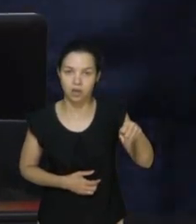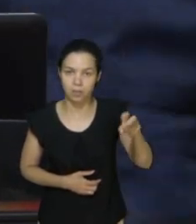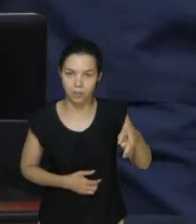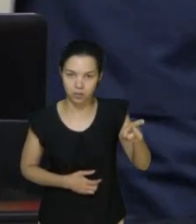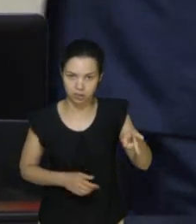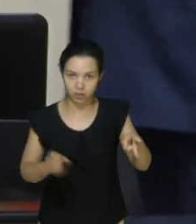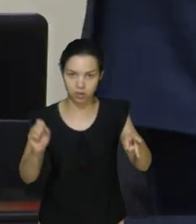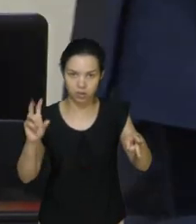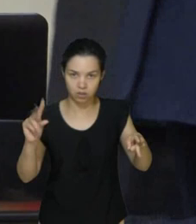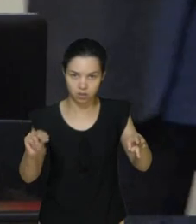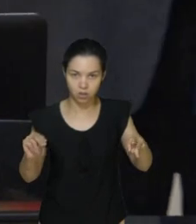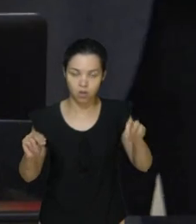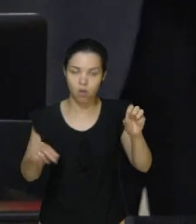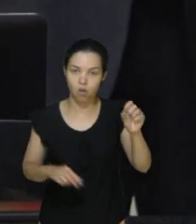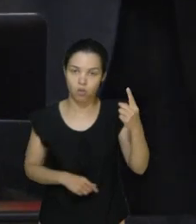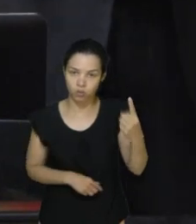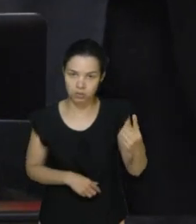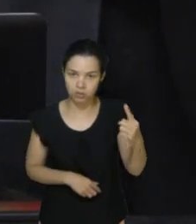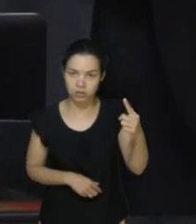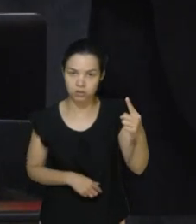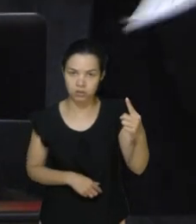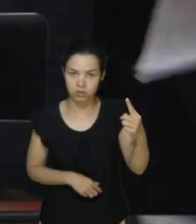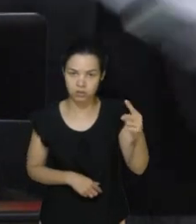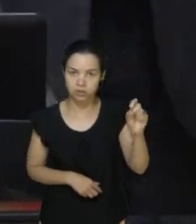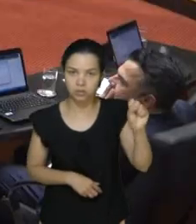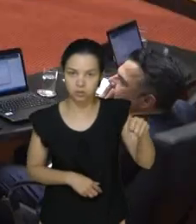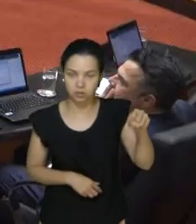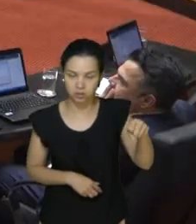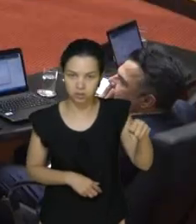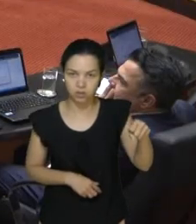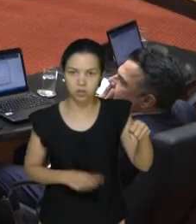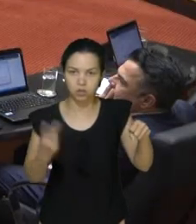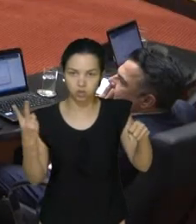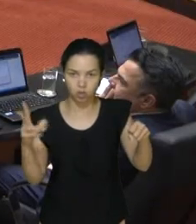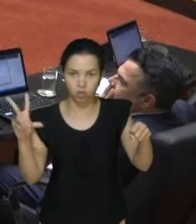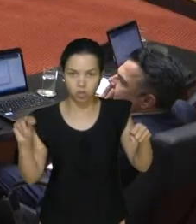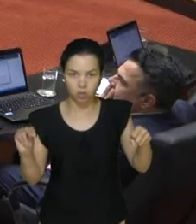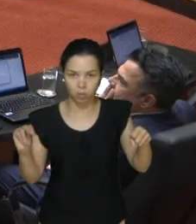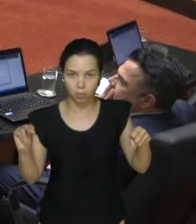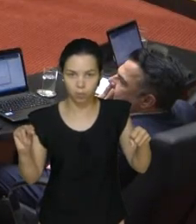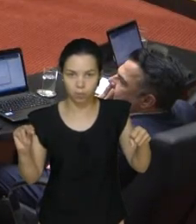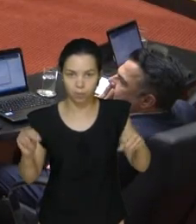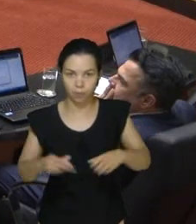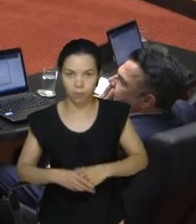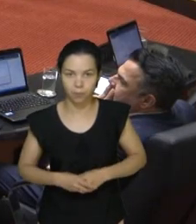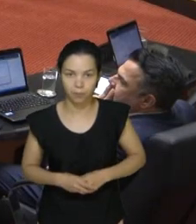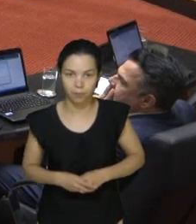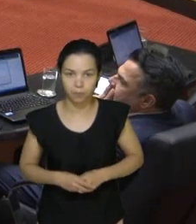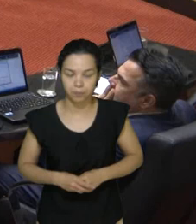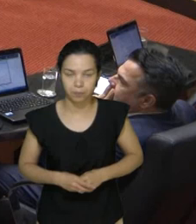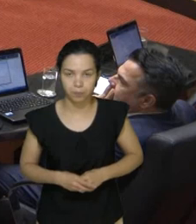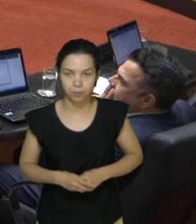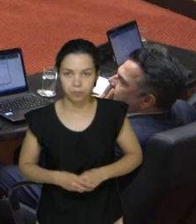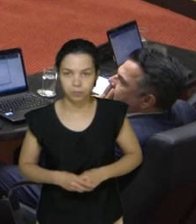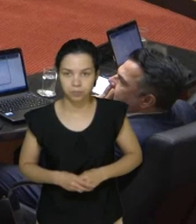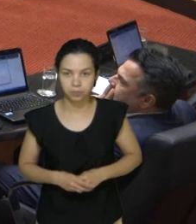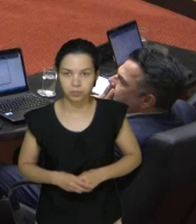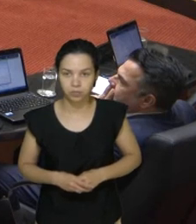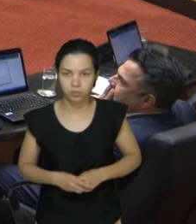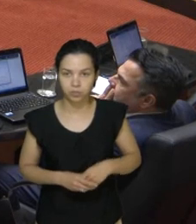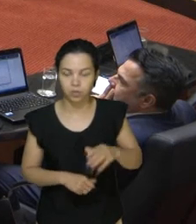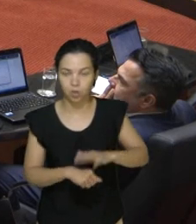1, mantém. Voto 2, rejeita. Autor do projeto encaminha